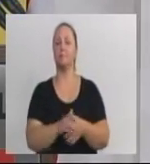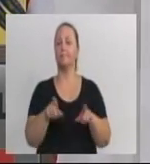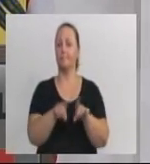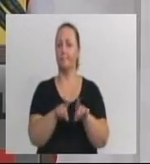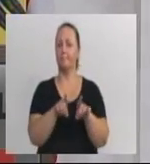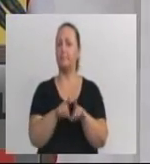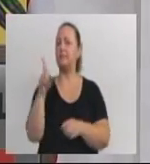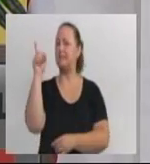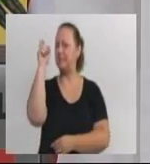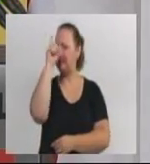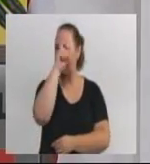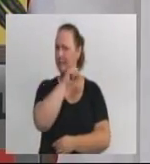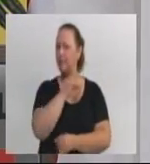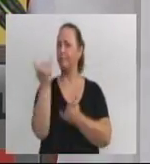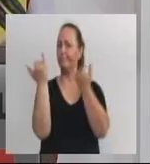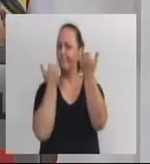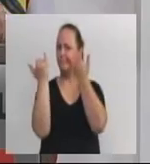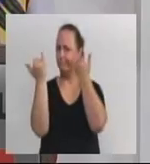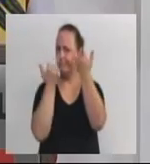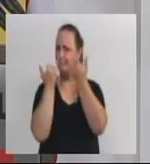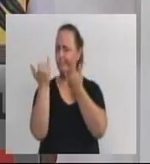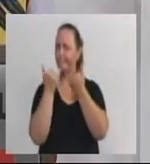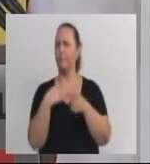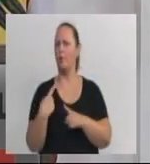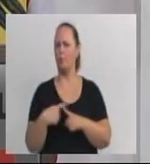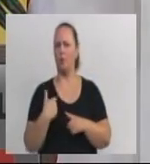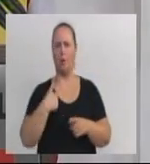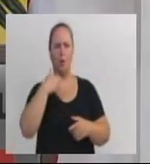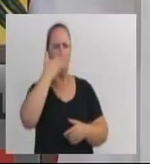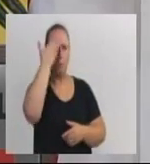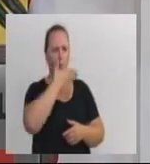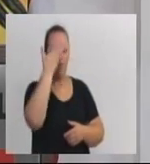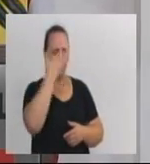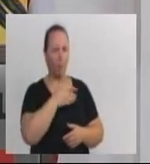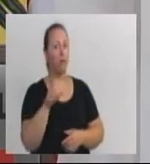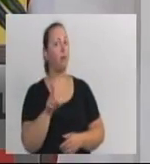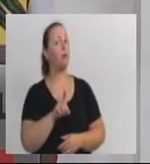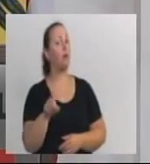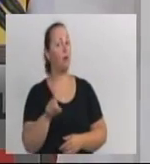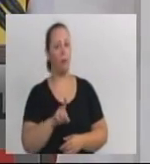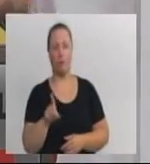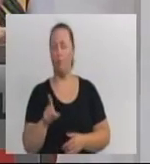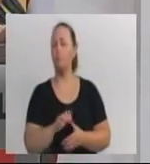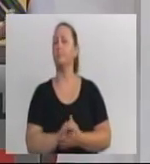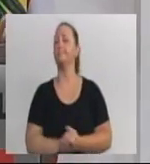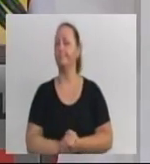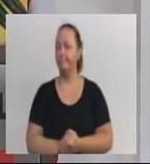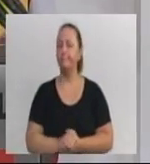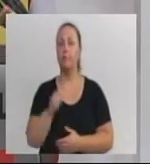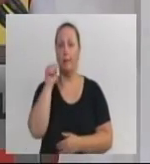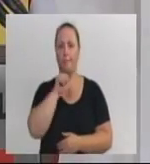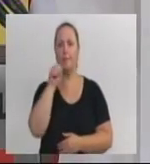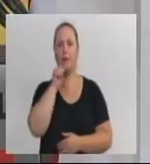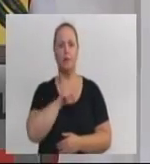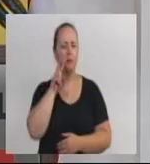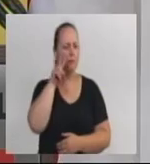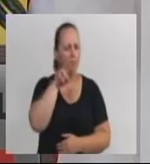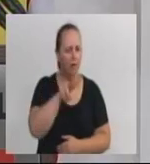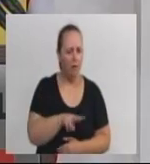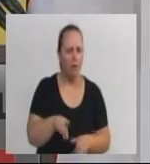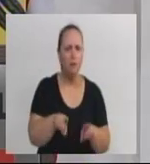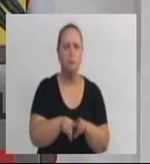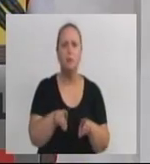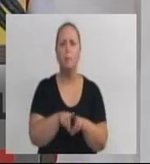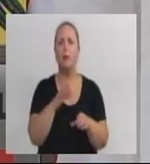das informações, e não é porque eu não enxergo, entendeu? As meninas que enxergam também têm